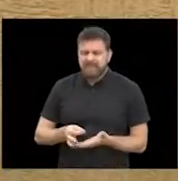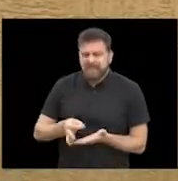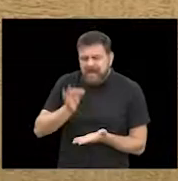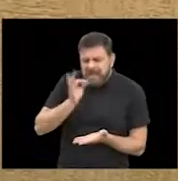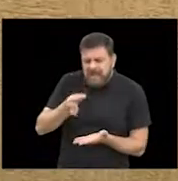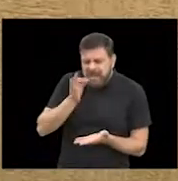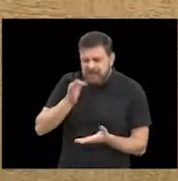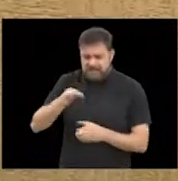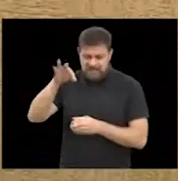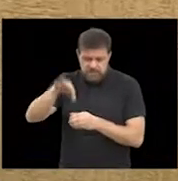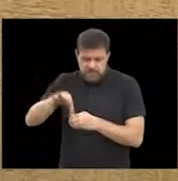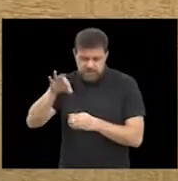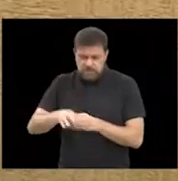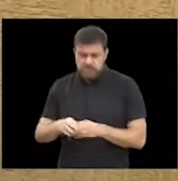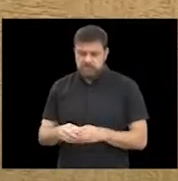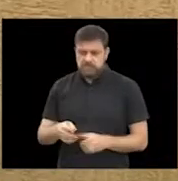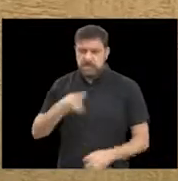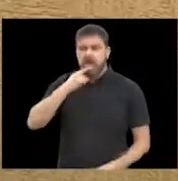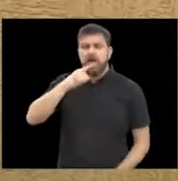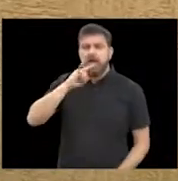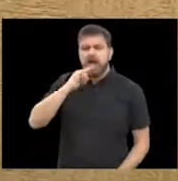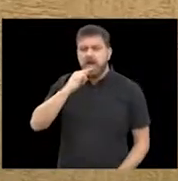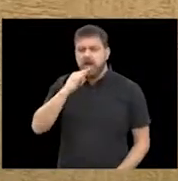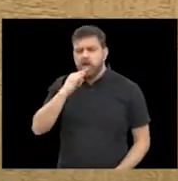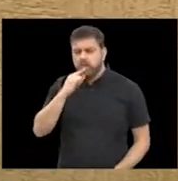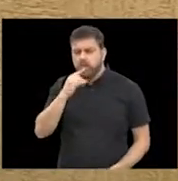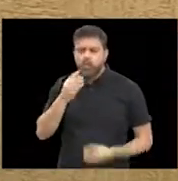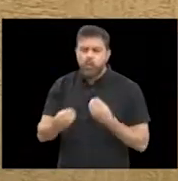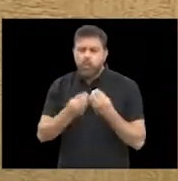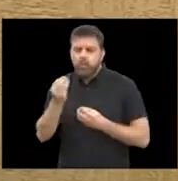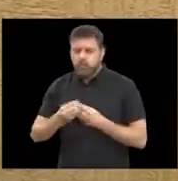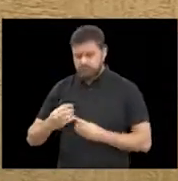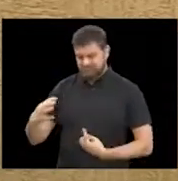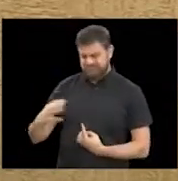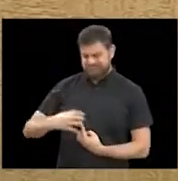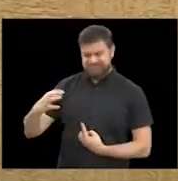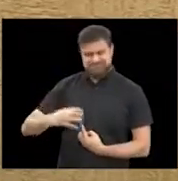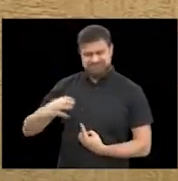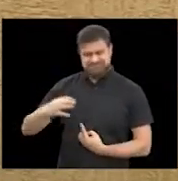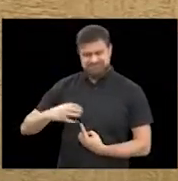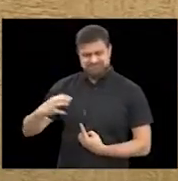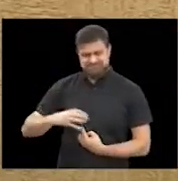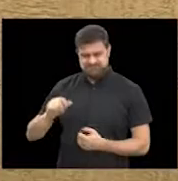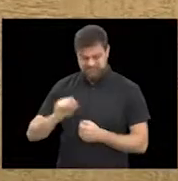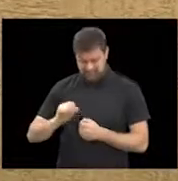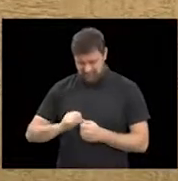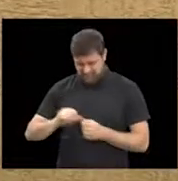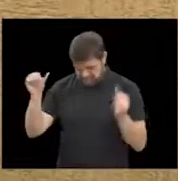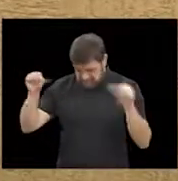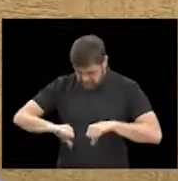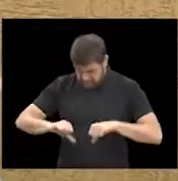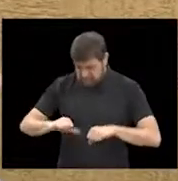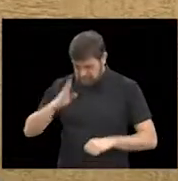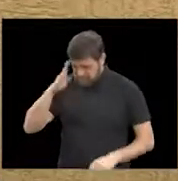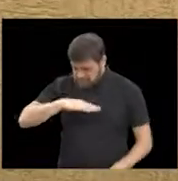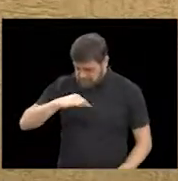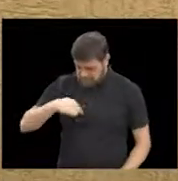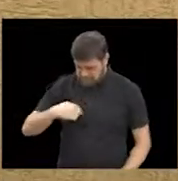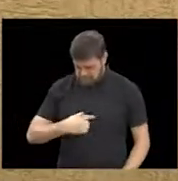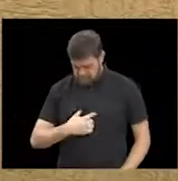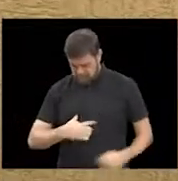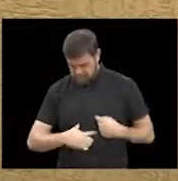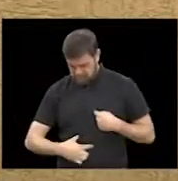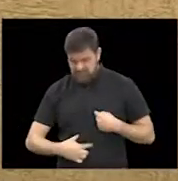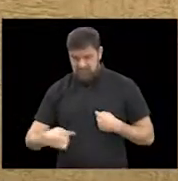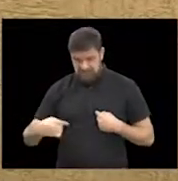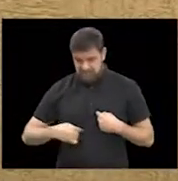café, bebida alcoólica, qual o impacto desses alimentos, dessas bebidas,